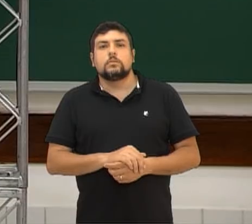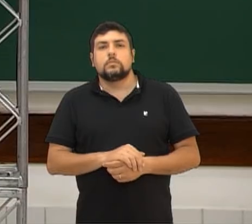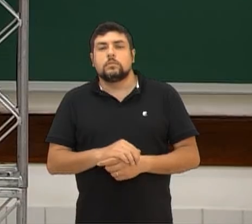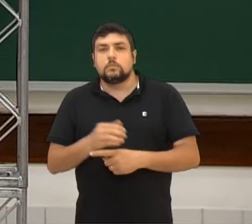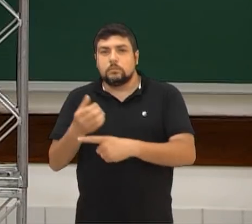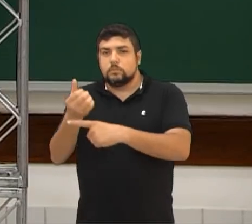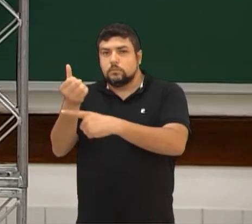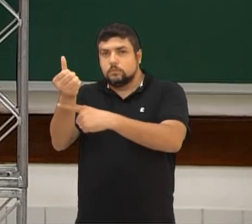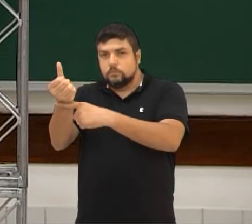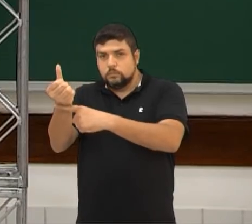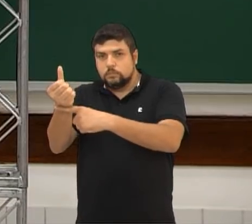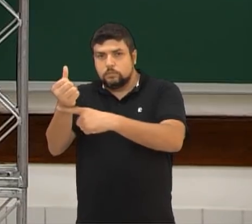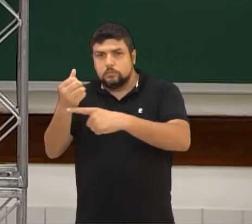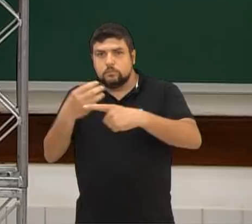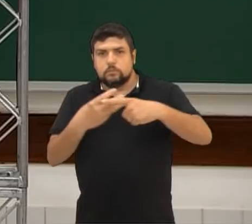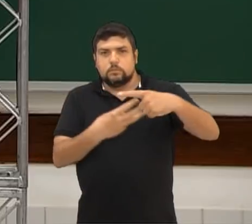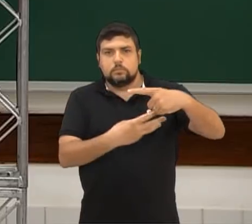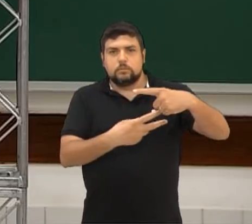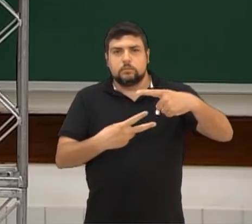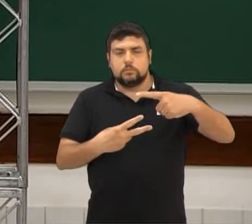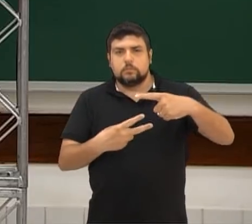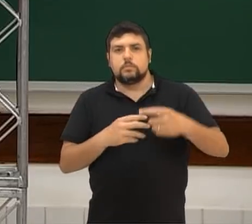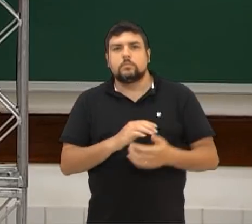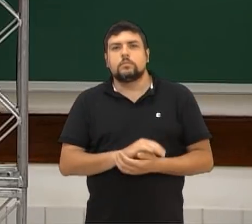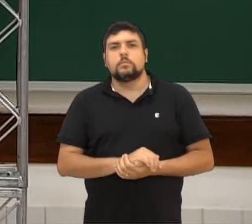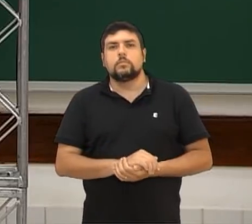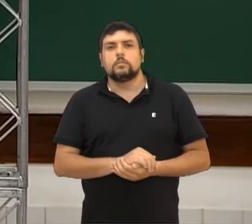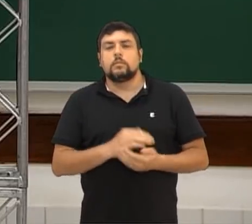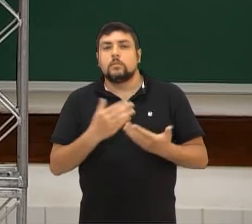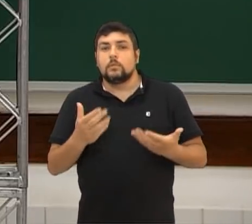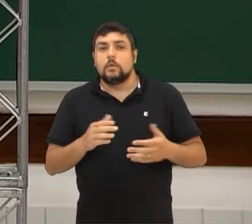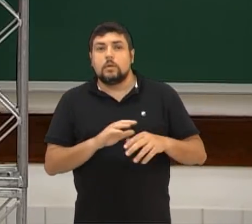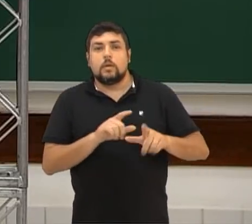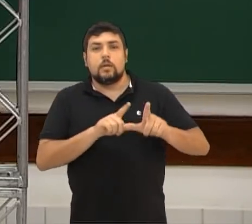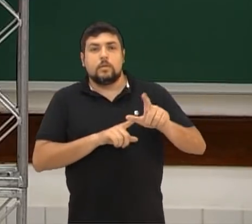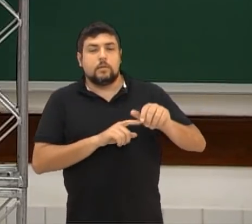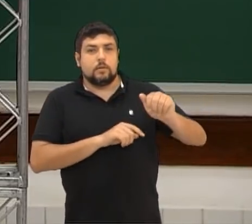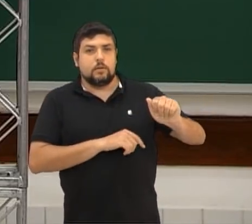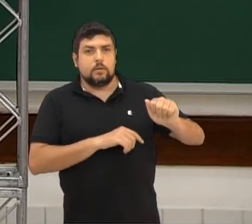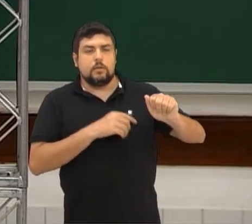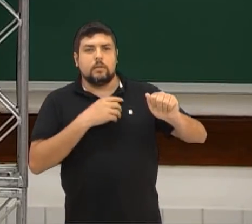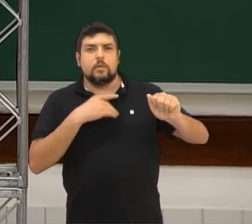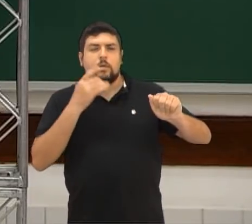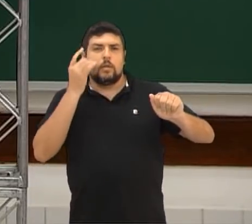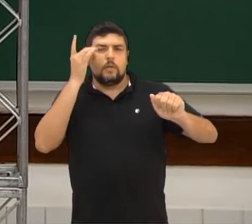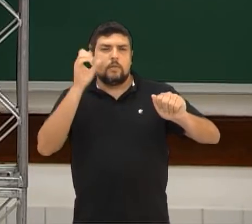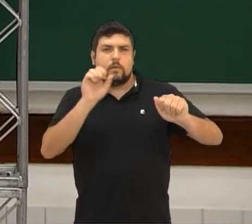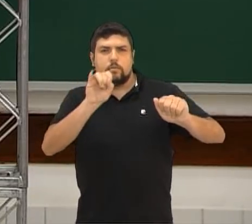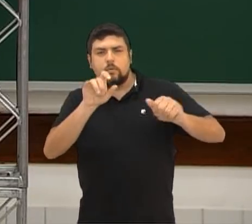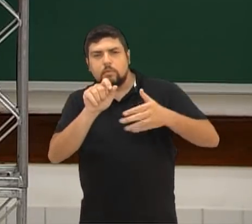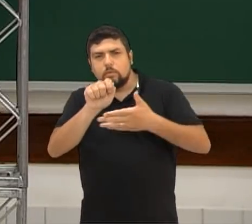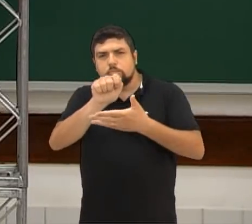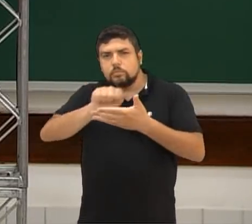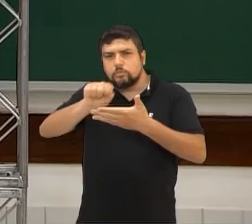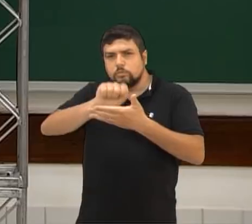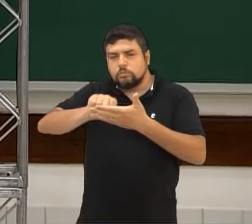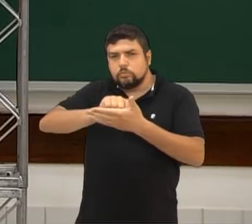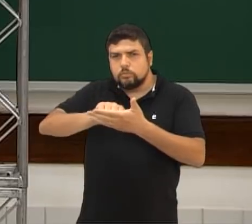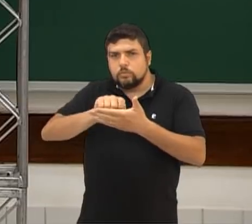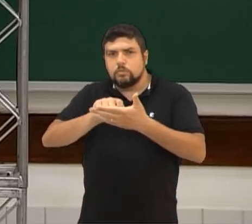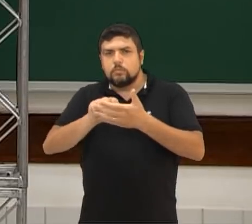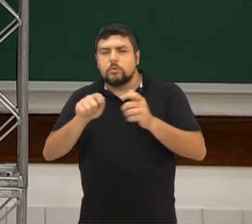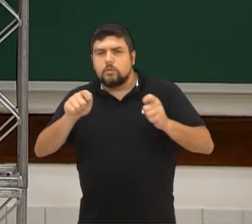6 e 32. Então, a letra A, você já consegue identificar, se você fizer o rascunho ali na folha, você